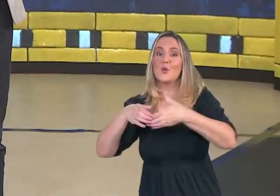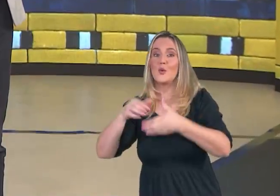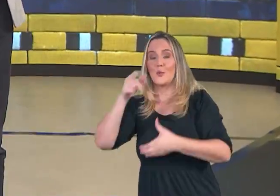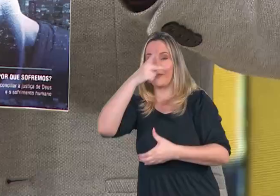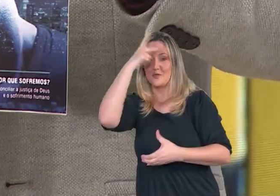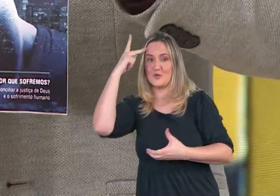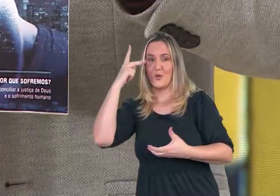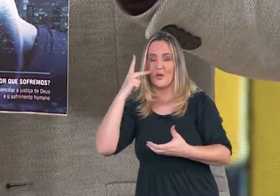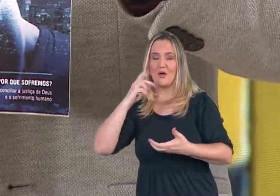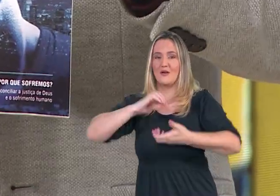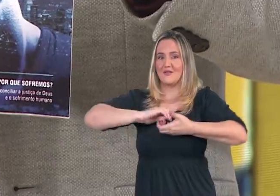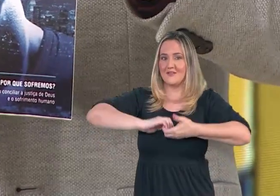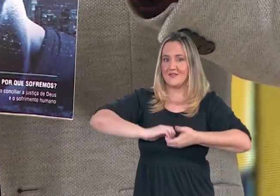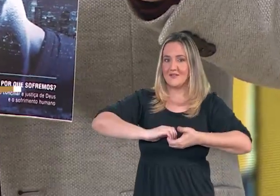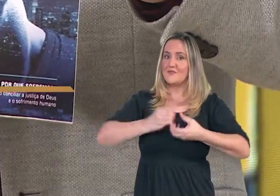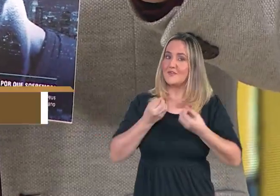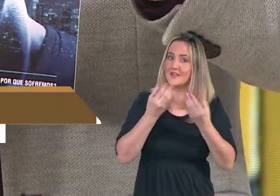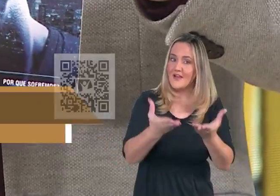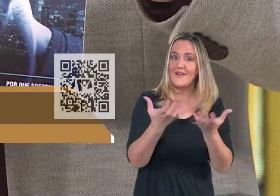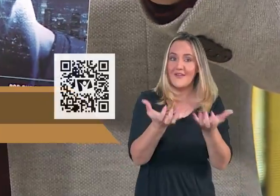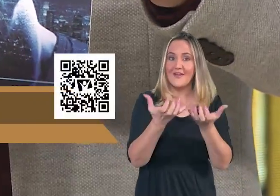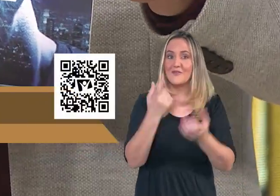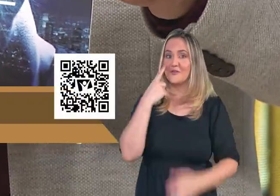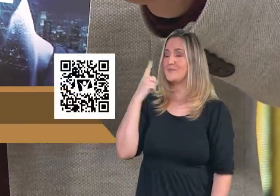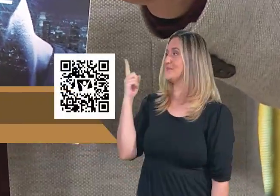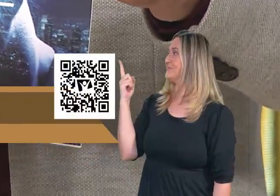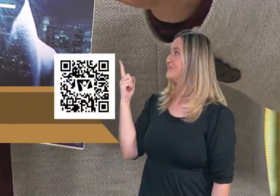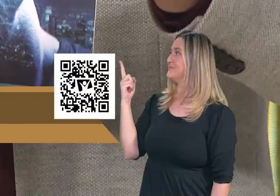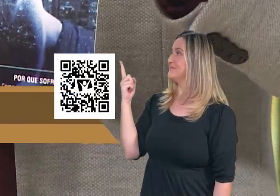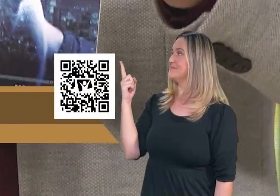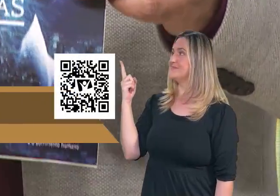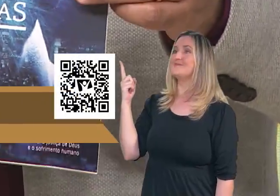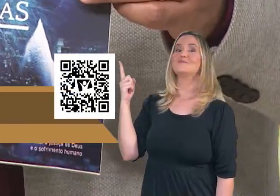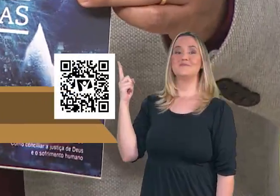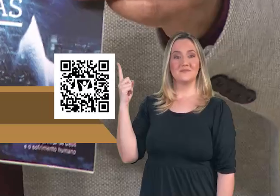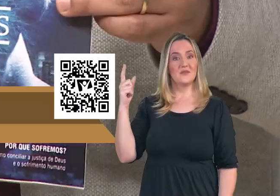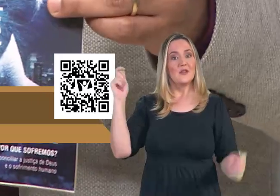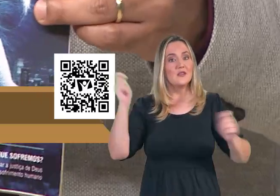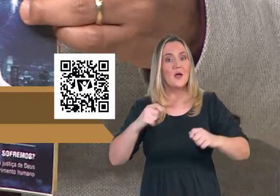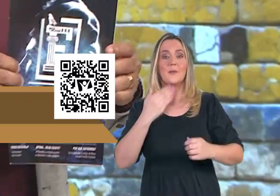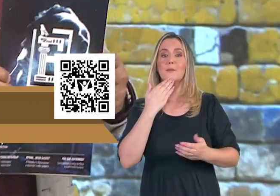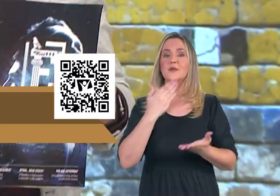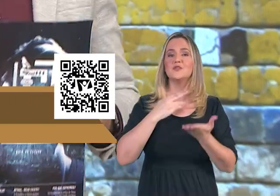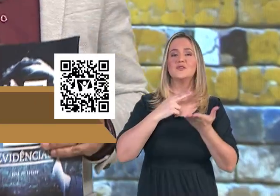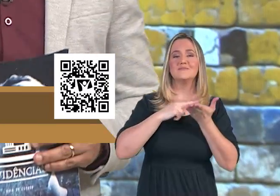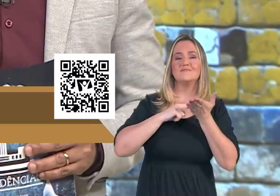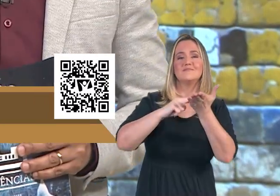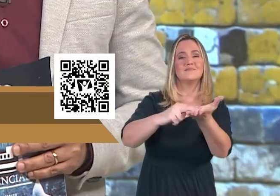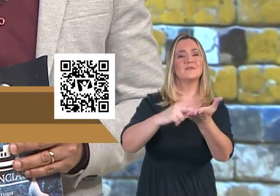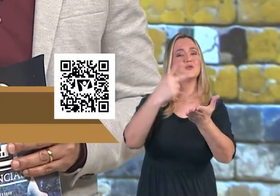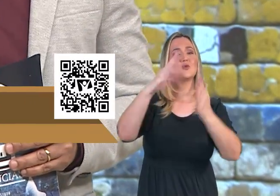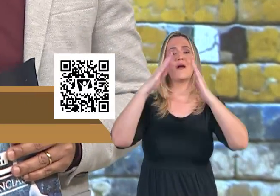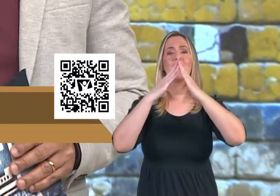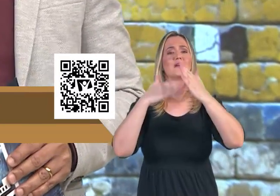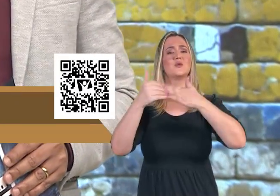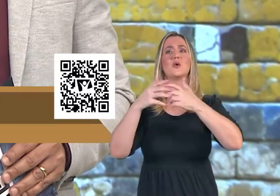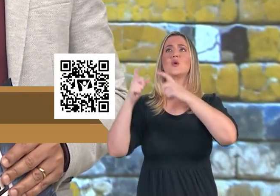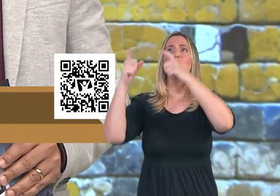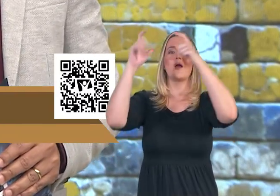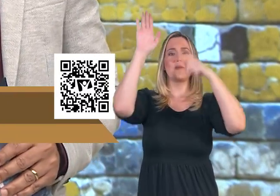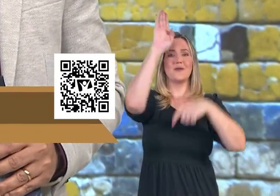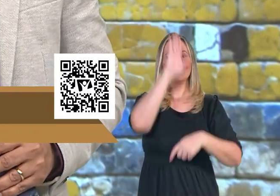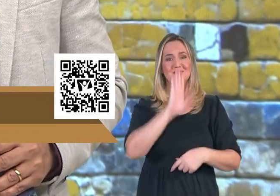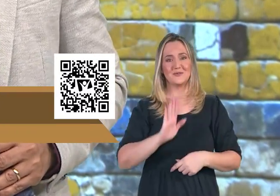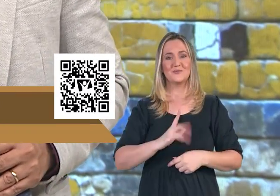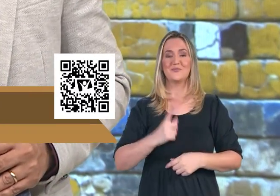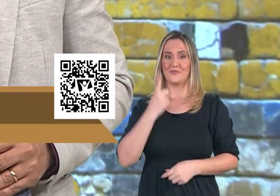Estudos Evidências, que chegará em sua casa em qualquer lugar do Brasil. Para solicitá-lo é simples. Você pode ligar para a gente aqui pelo telefone